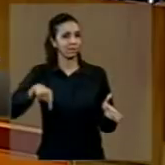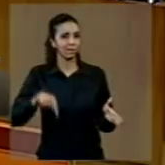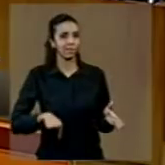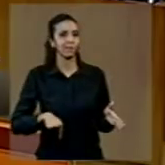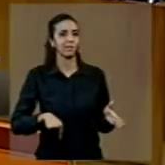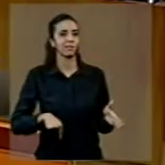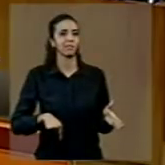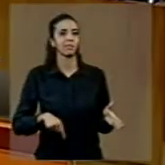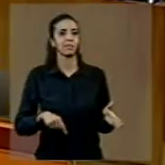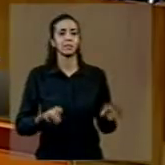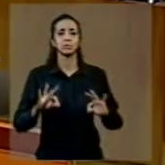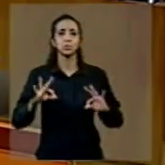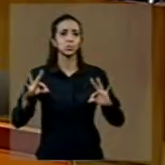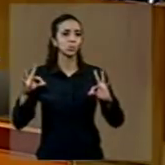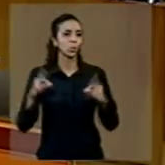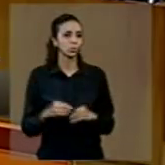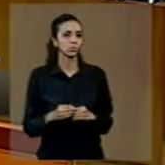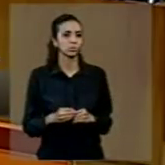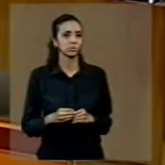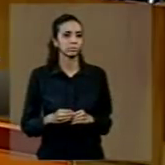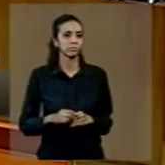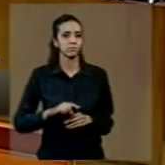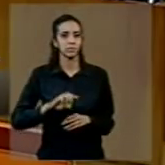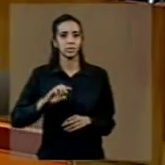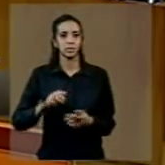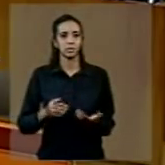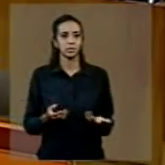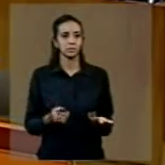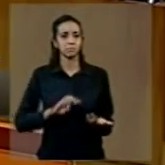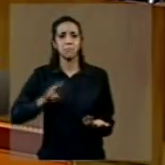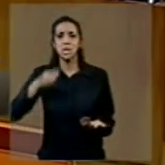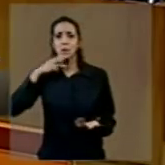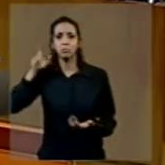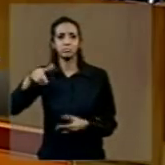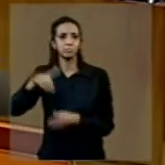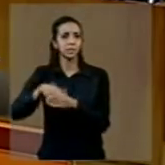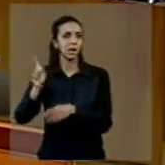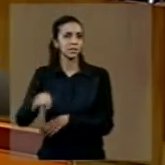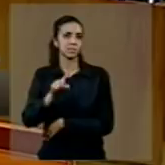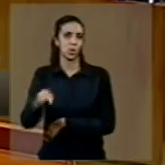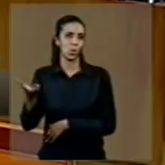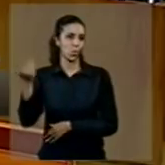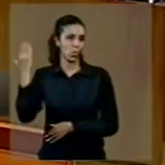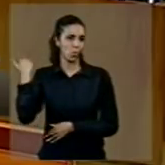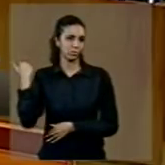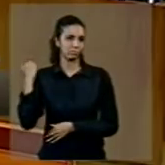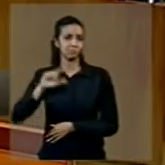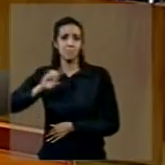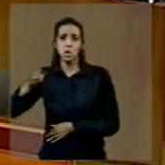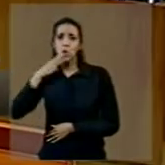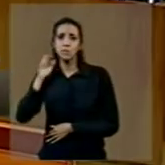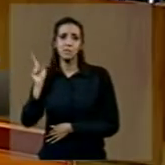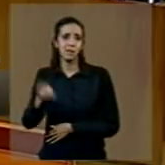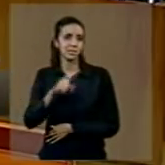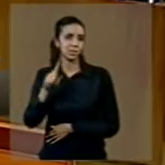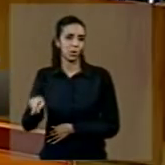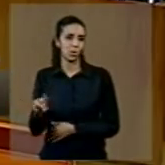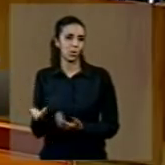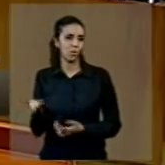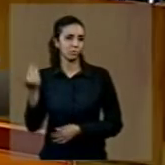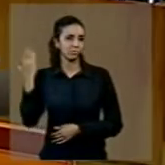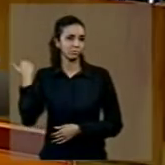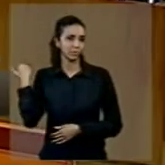as nossas... 1 milhão de títulos foram cancelados, mais de 1 milhão de títulos foram cancelados sobre